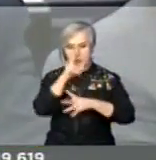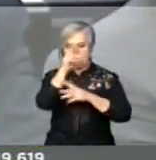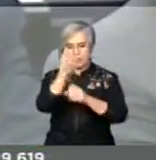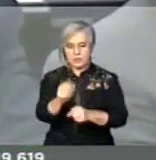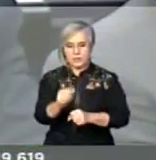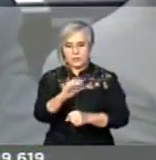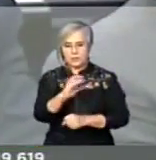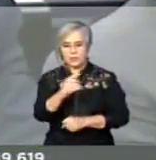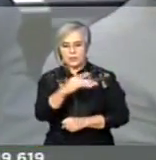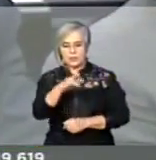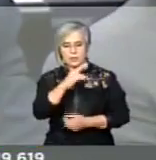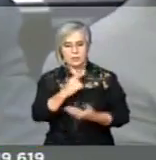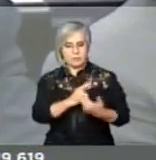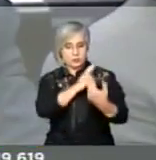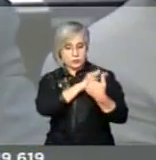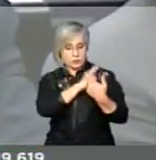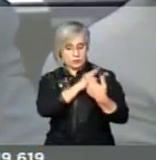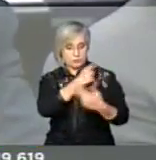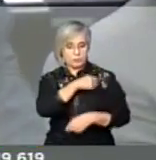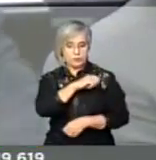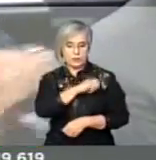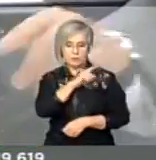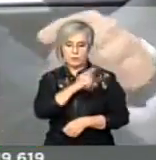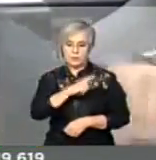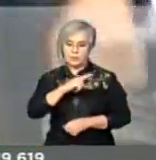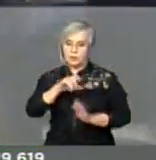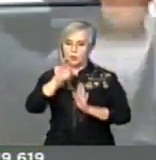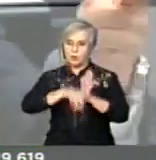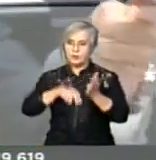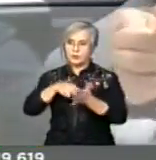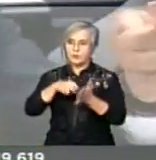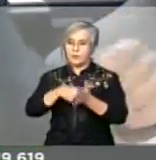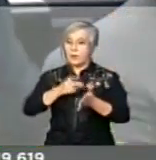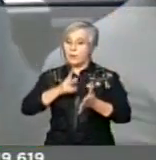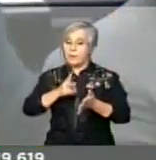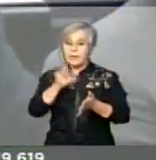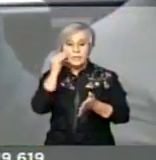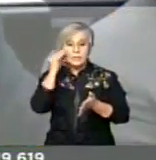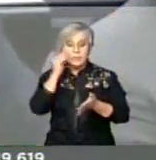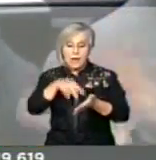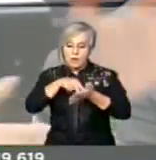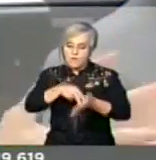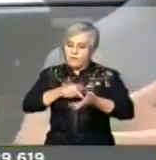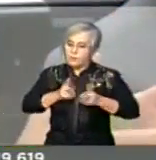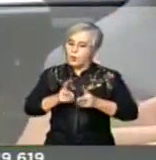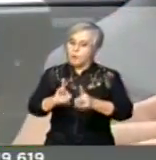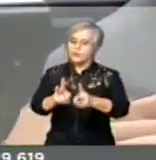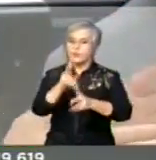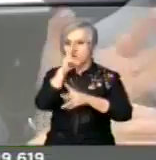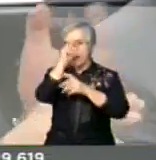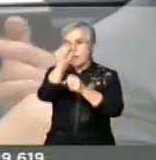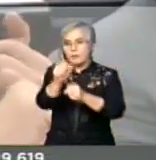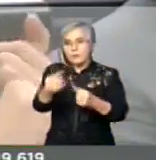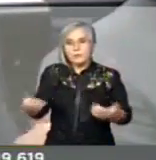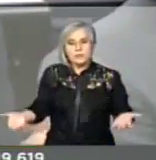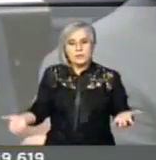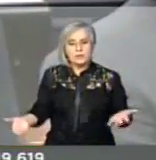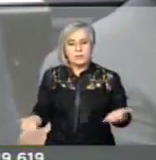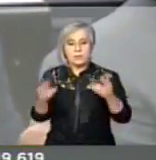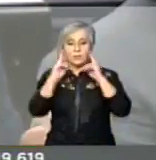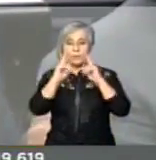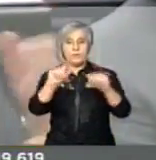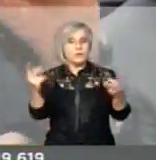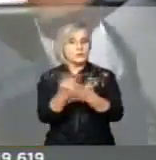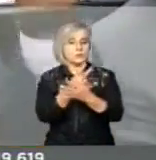e claramente tipificados no Código Penal para tentar se manter no poder. Basta ver o episódio